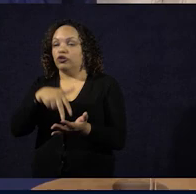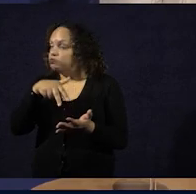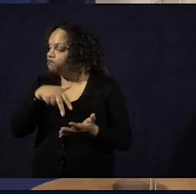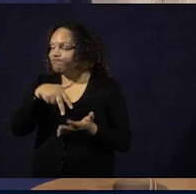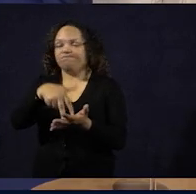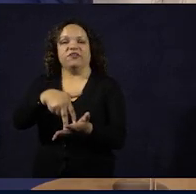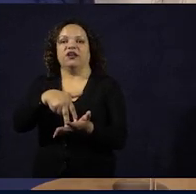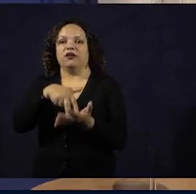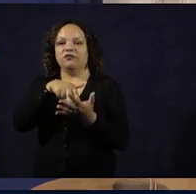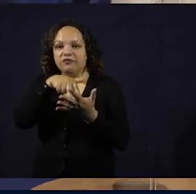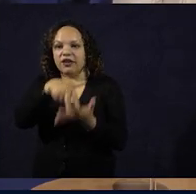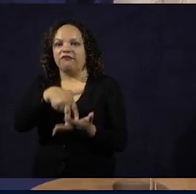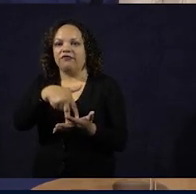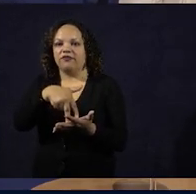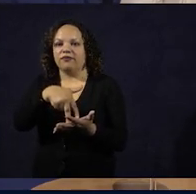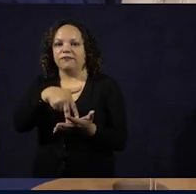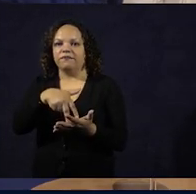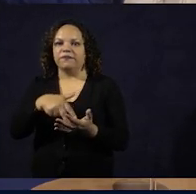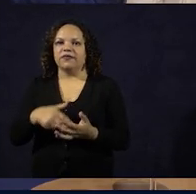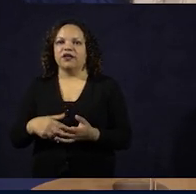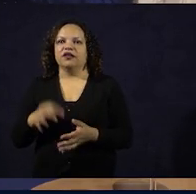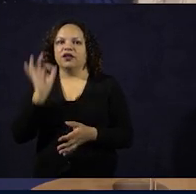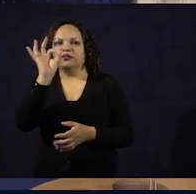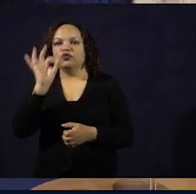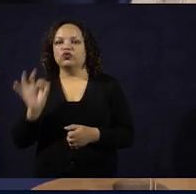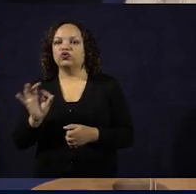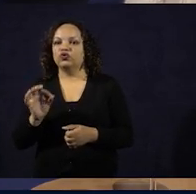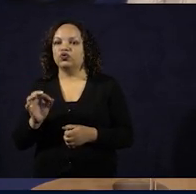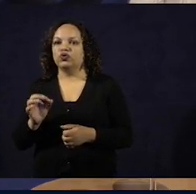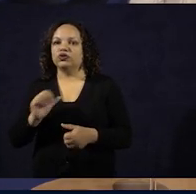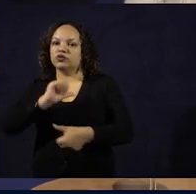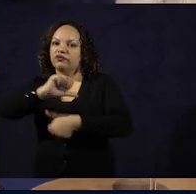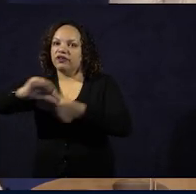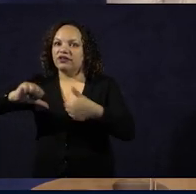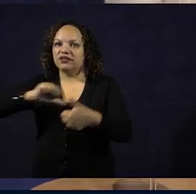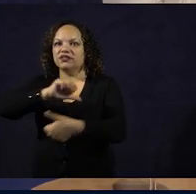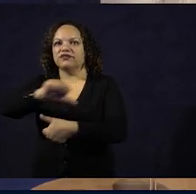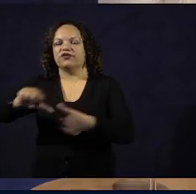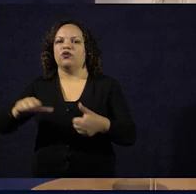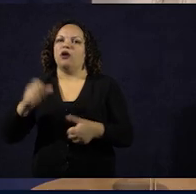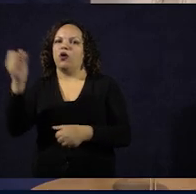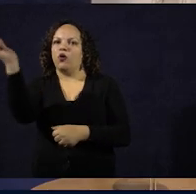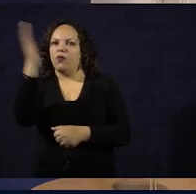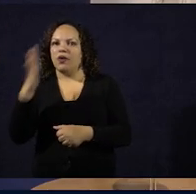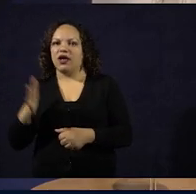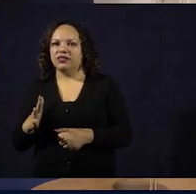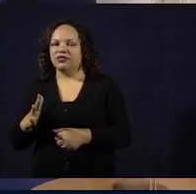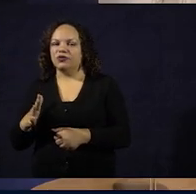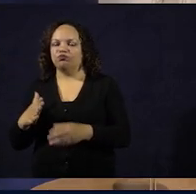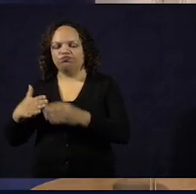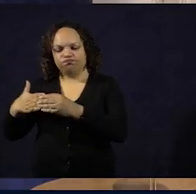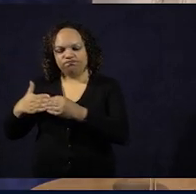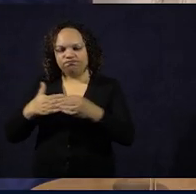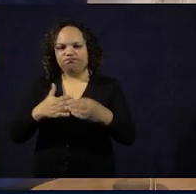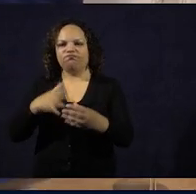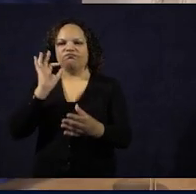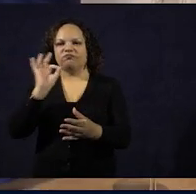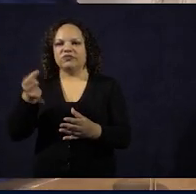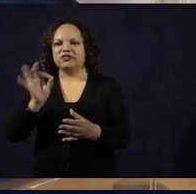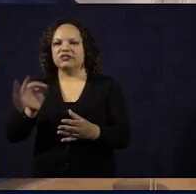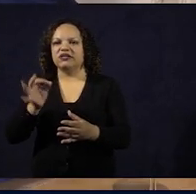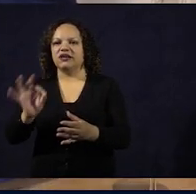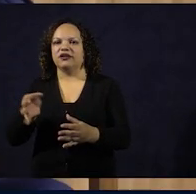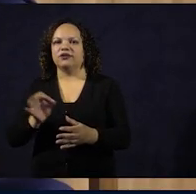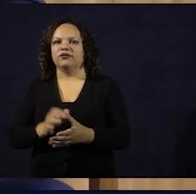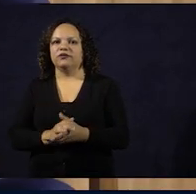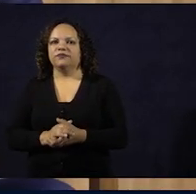gente já tá lá é só manter que a gente tem esse juro que vai transformar ainda mais o Brasil na direção certa e a maneira